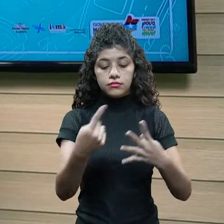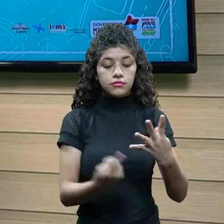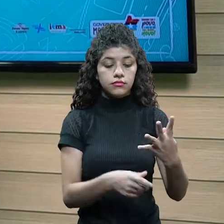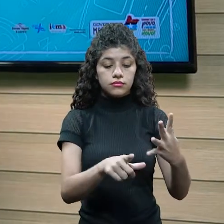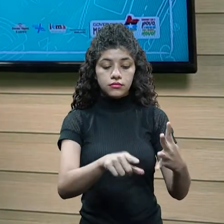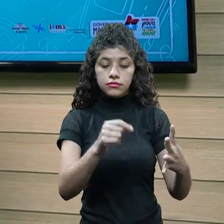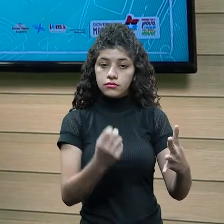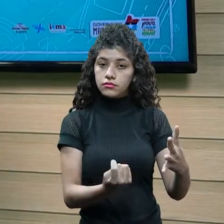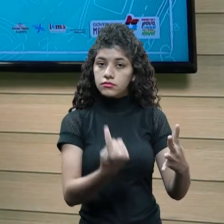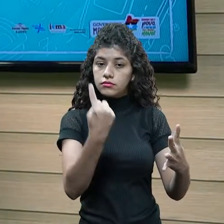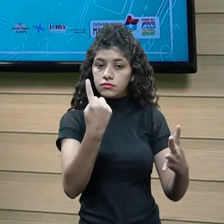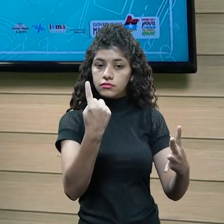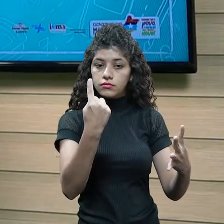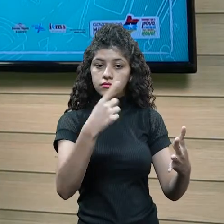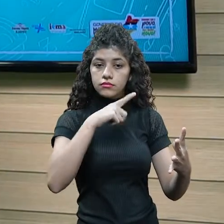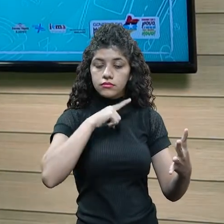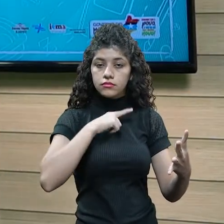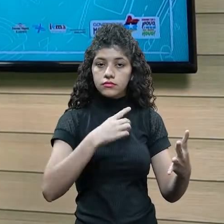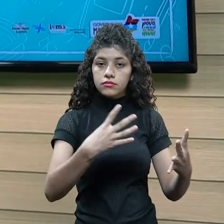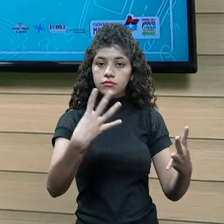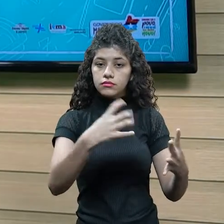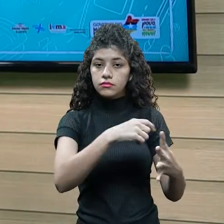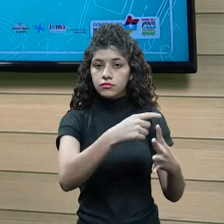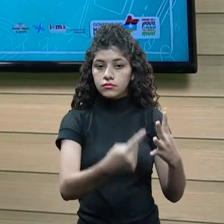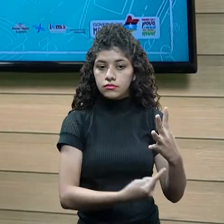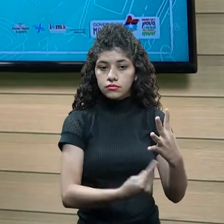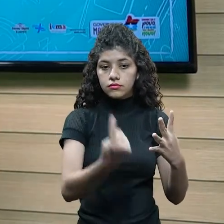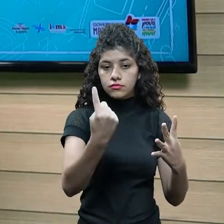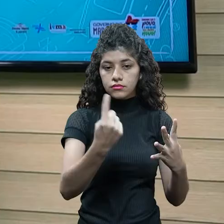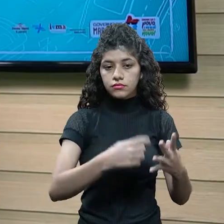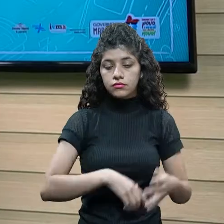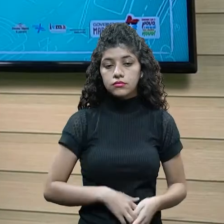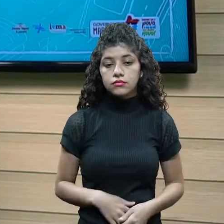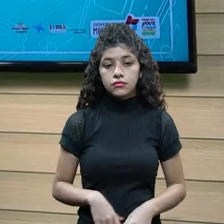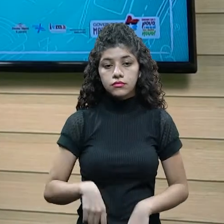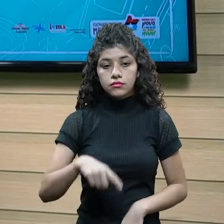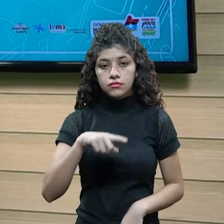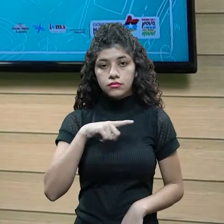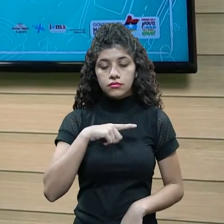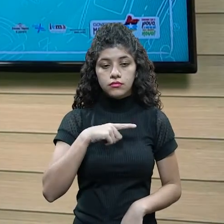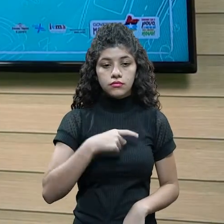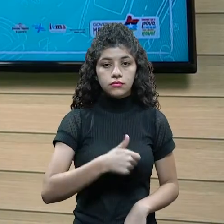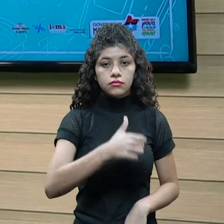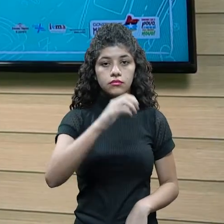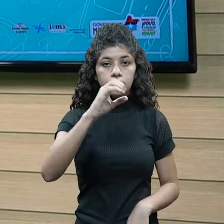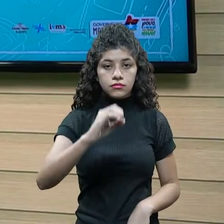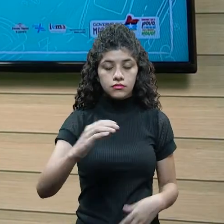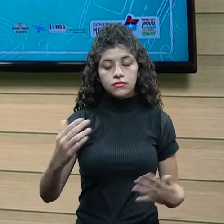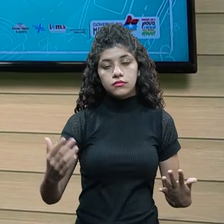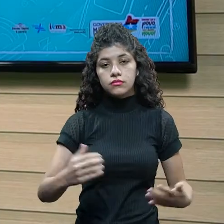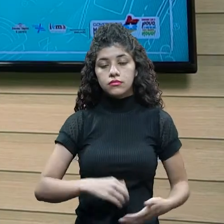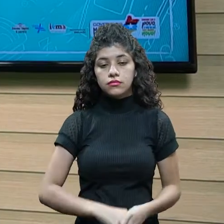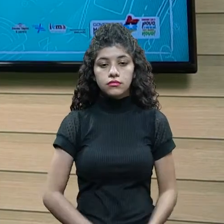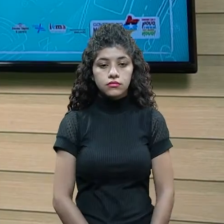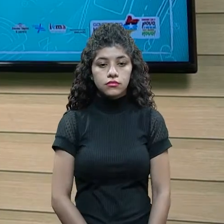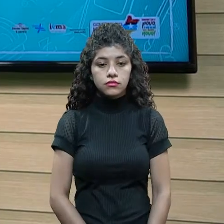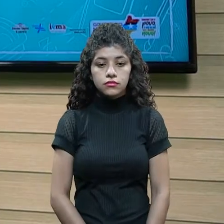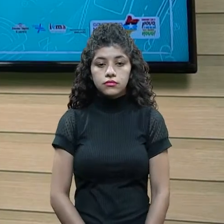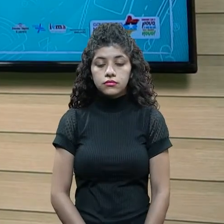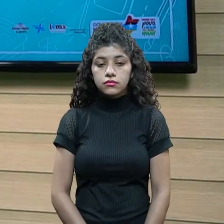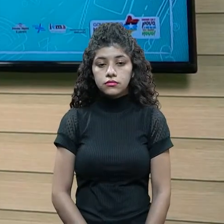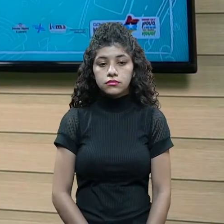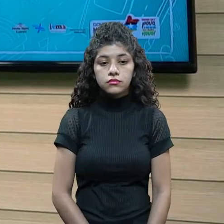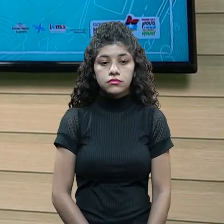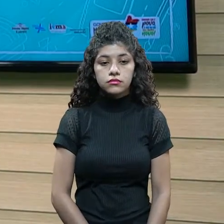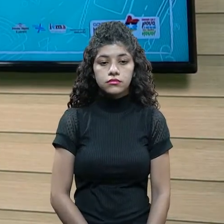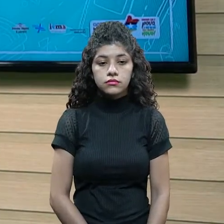Ou seja, se eu jogar uma vez, eu tenho 4. Então é 1 para 4. Se eu tiver 10, é 1 para 10. Isso é probabilidade. Né?